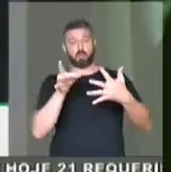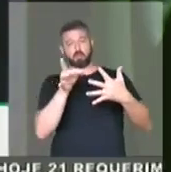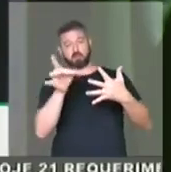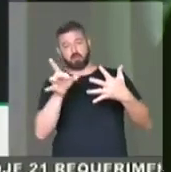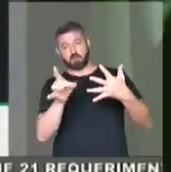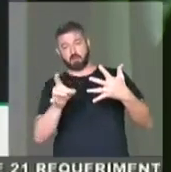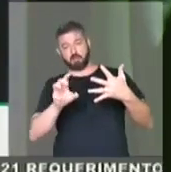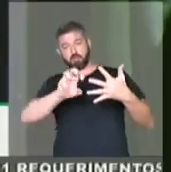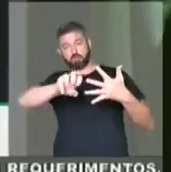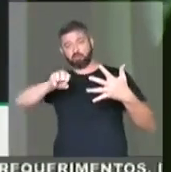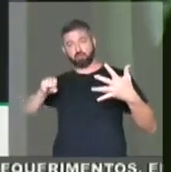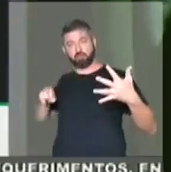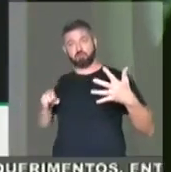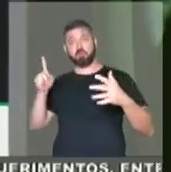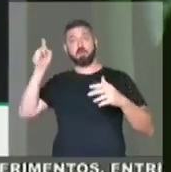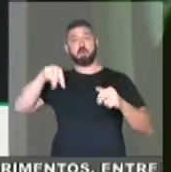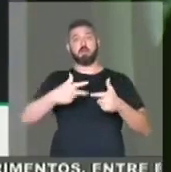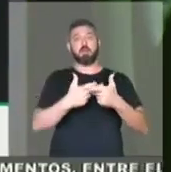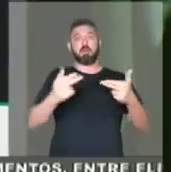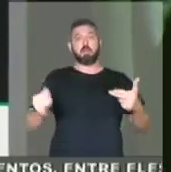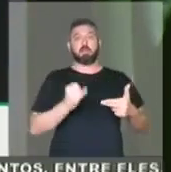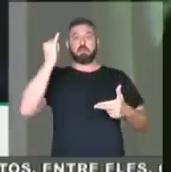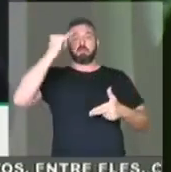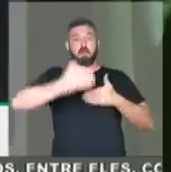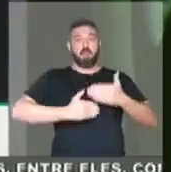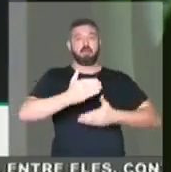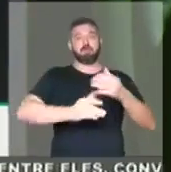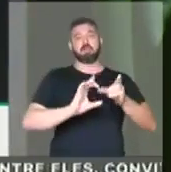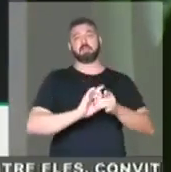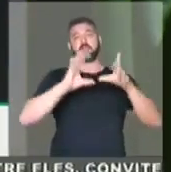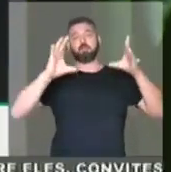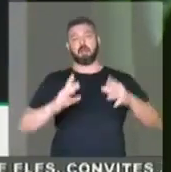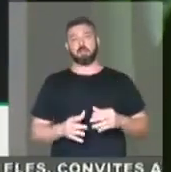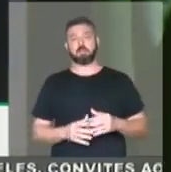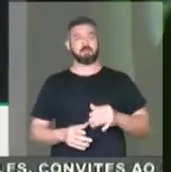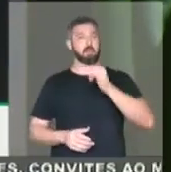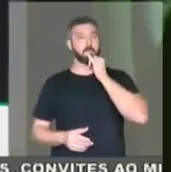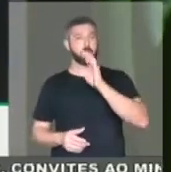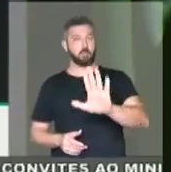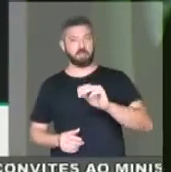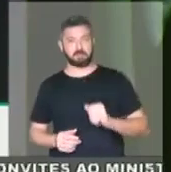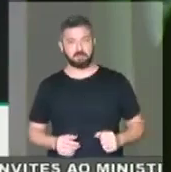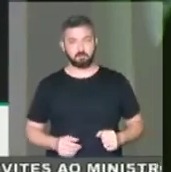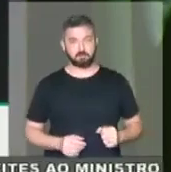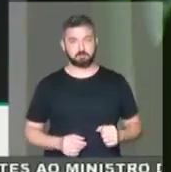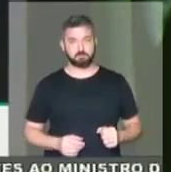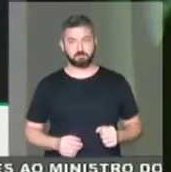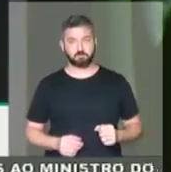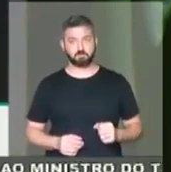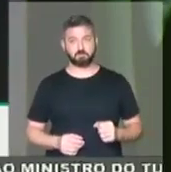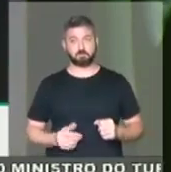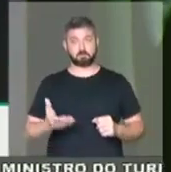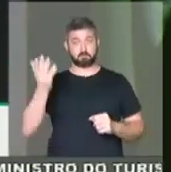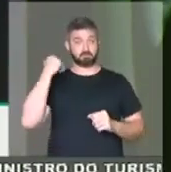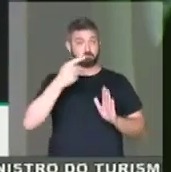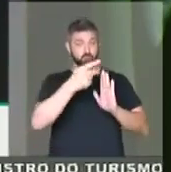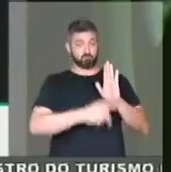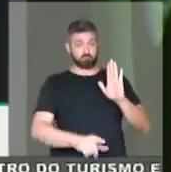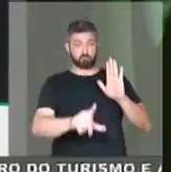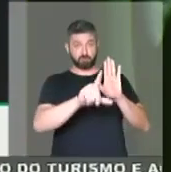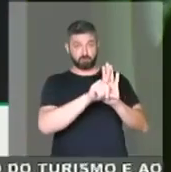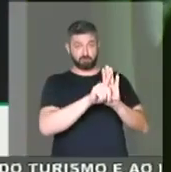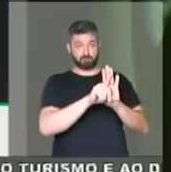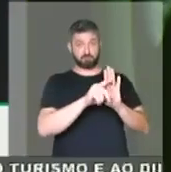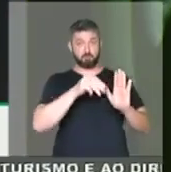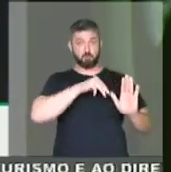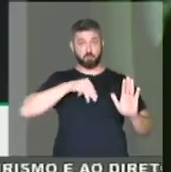desse projeto são pontos significativos de avanço democrático. Por exemplo, senhoras e senhores, constava no projeto do ministro